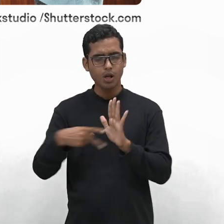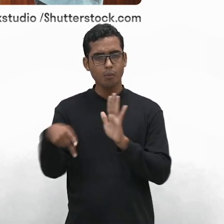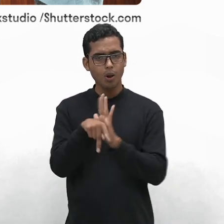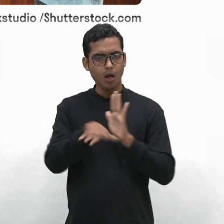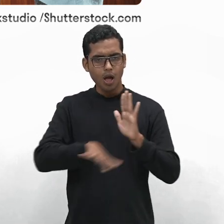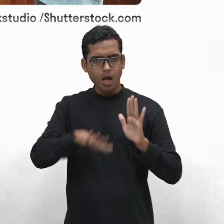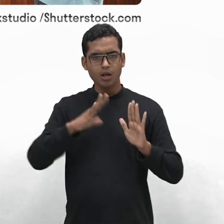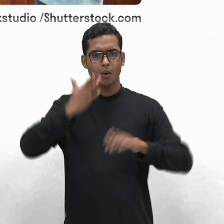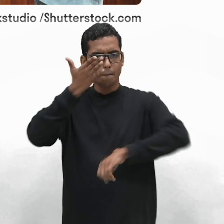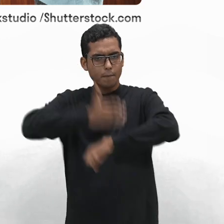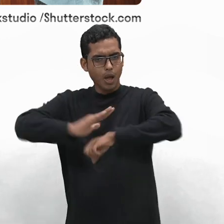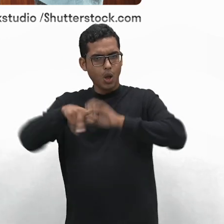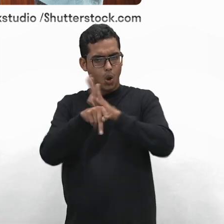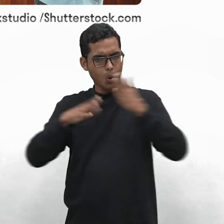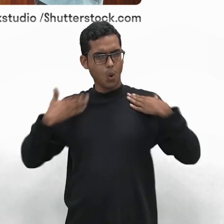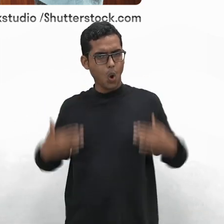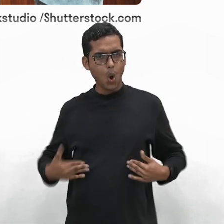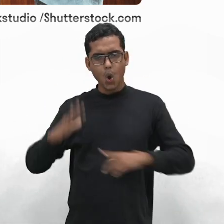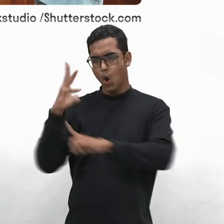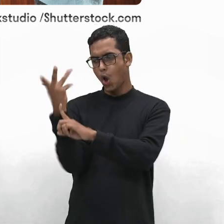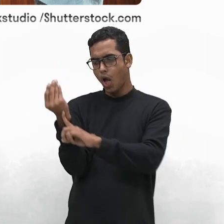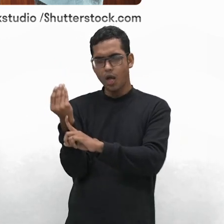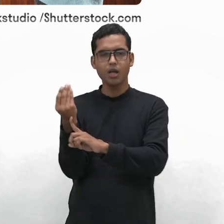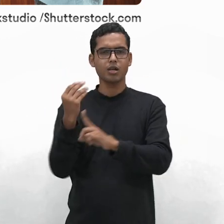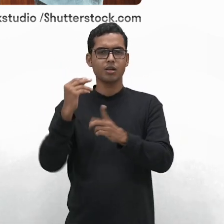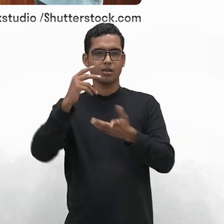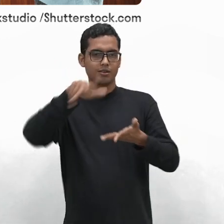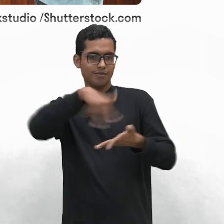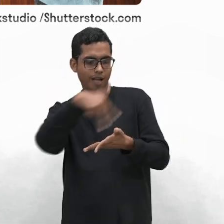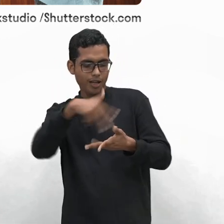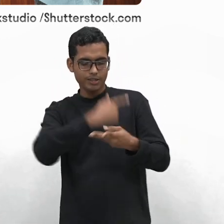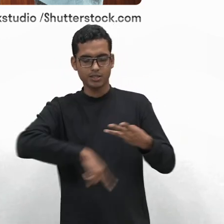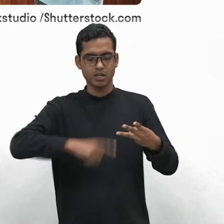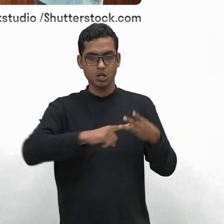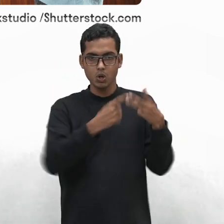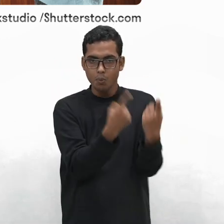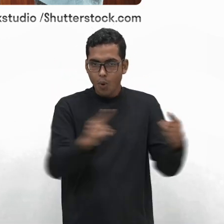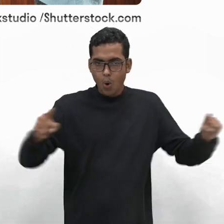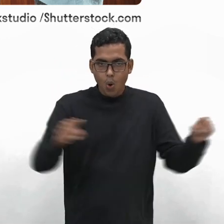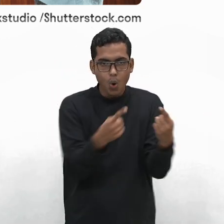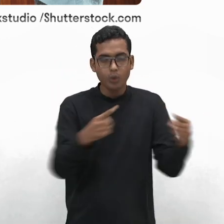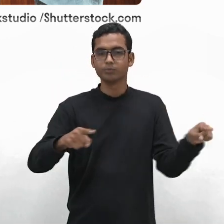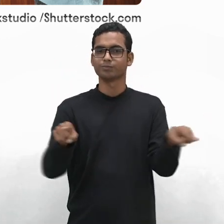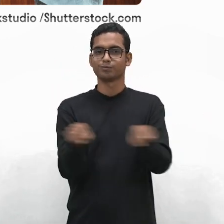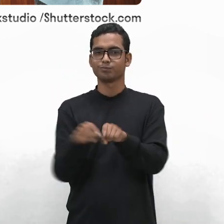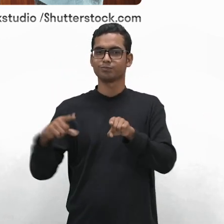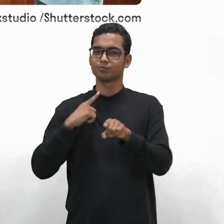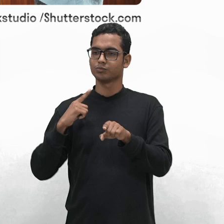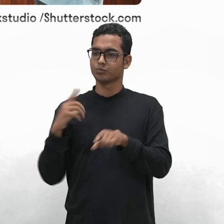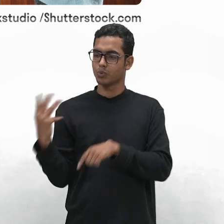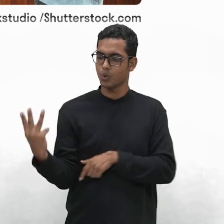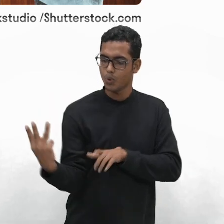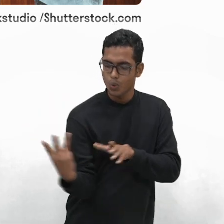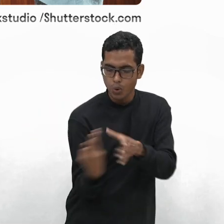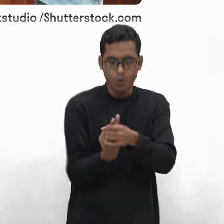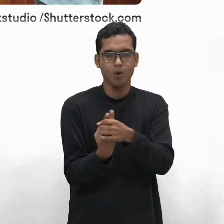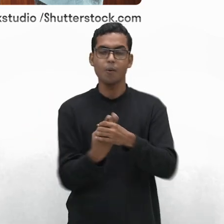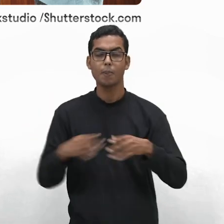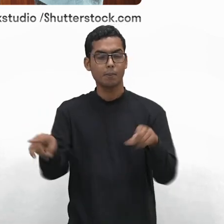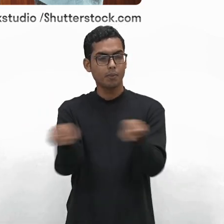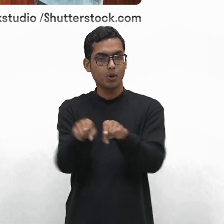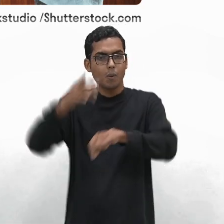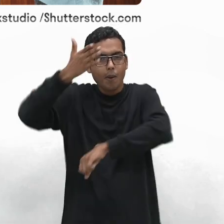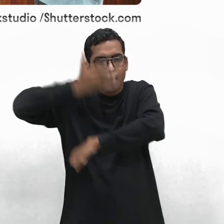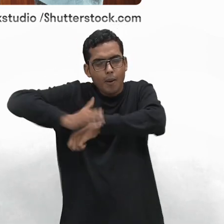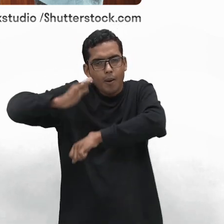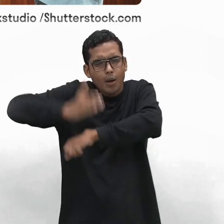que envolve a arte através da dança, através da música, e isso envolve não só apenas essas práticas